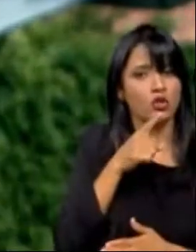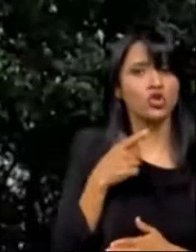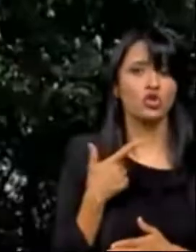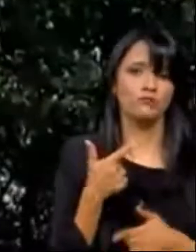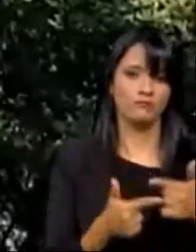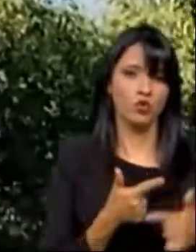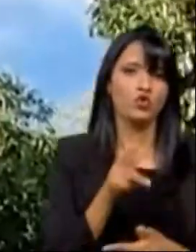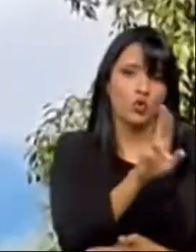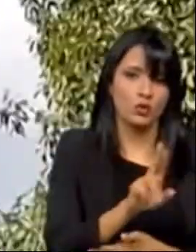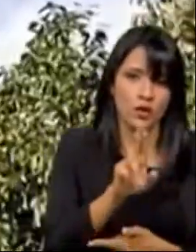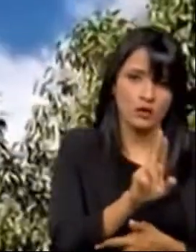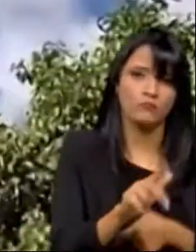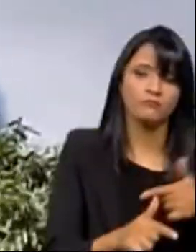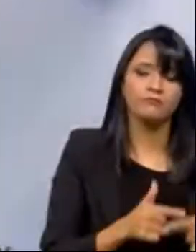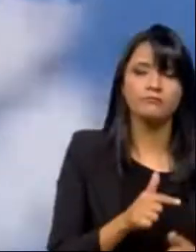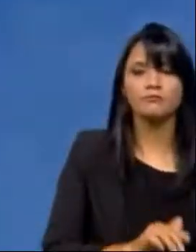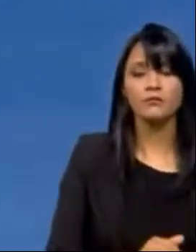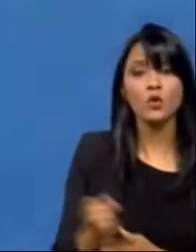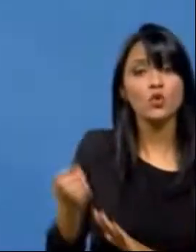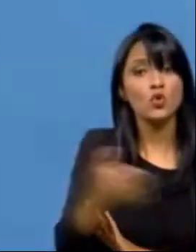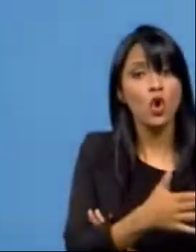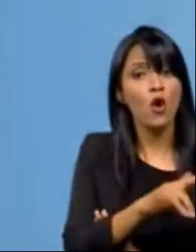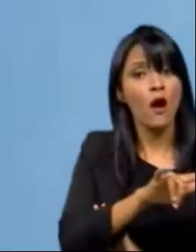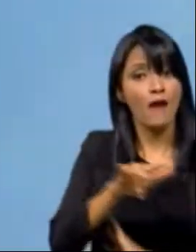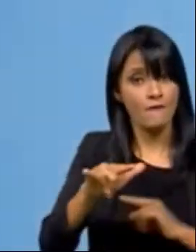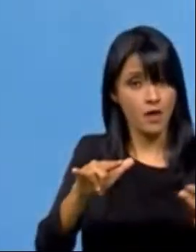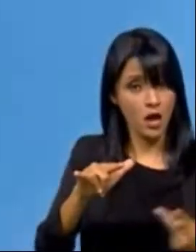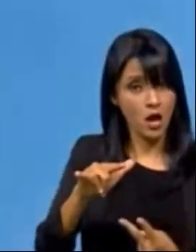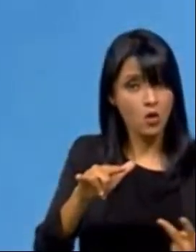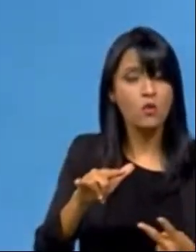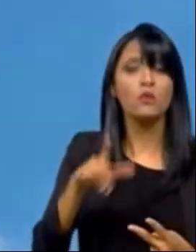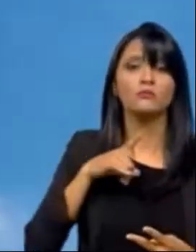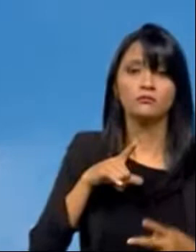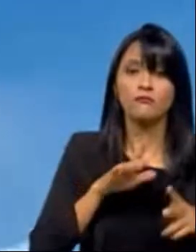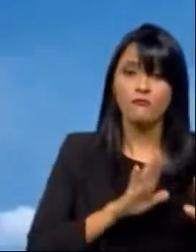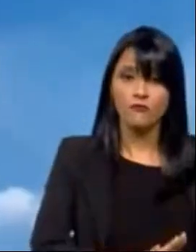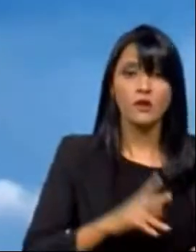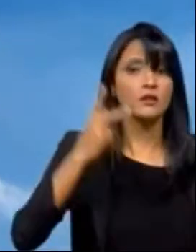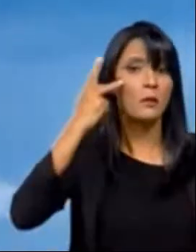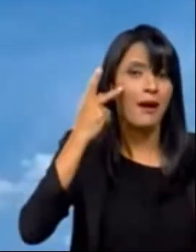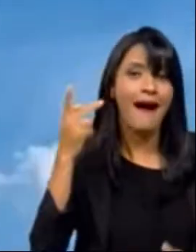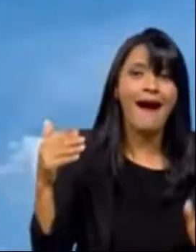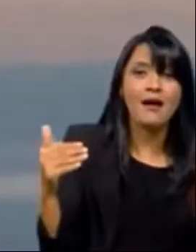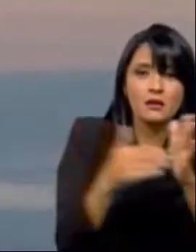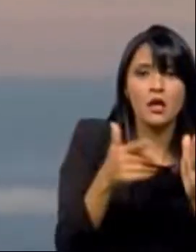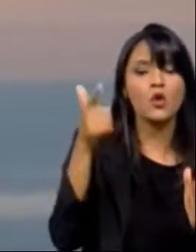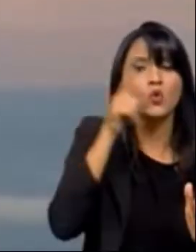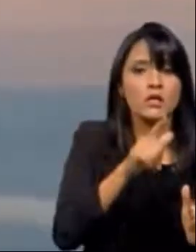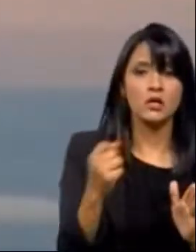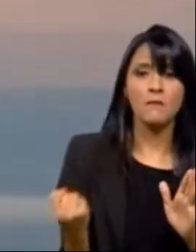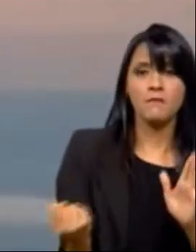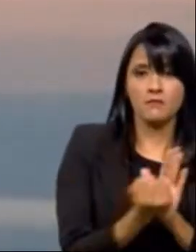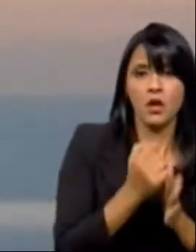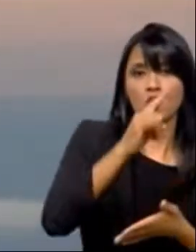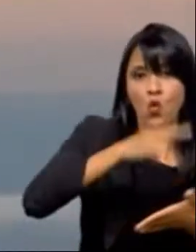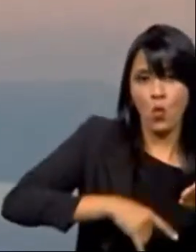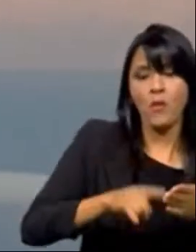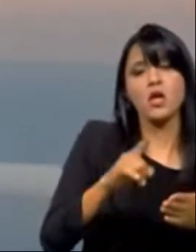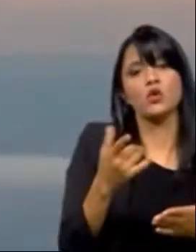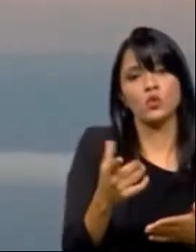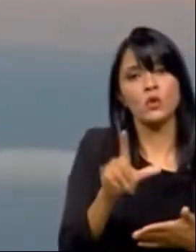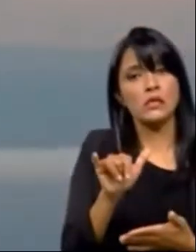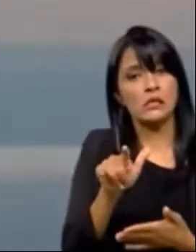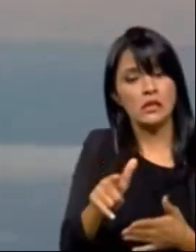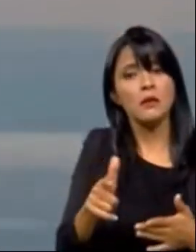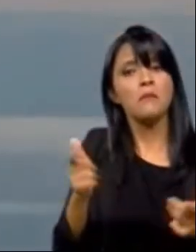operação. Os novos aviões ficam em São Paulo até que obtenham o certificado do tipo militar, que é a licença para voar